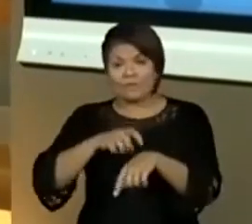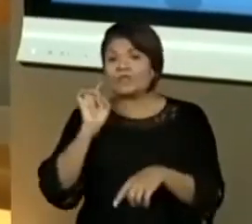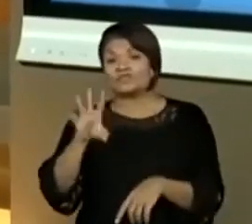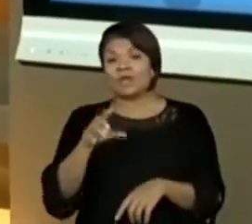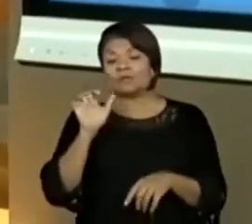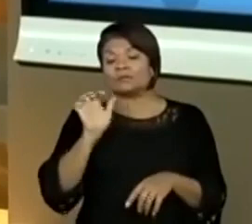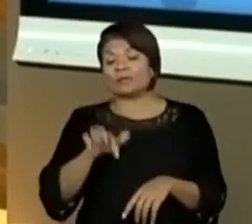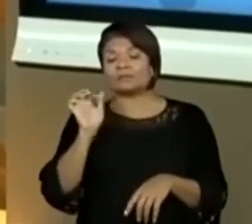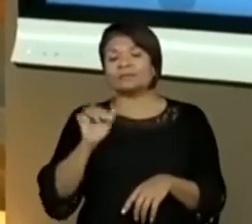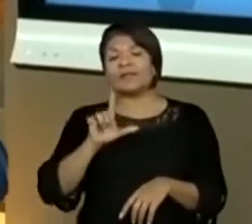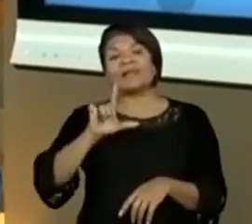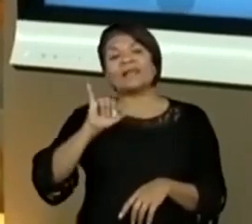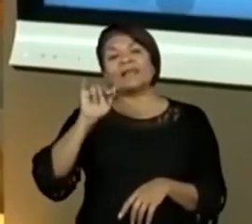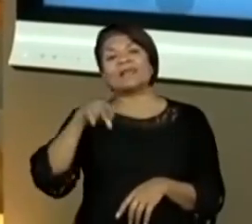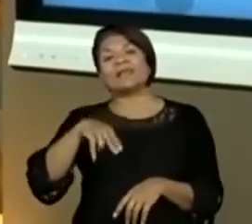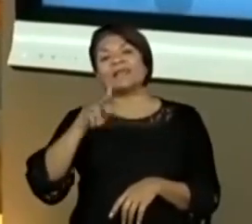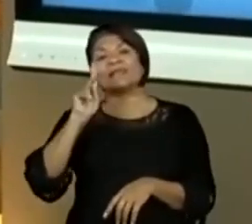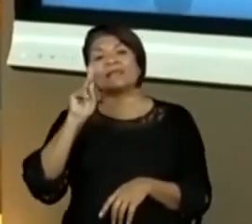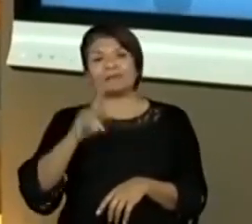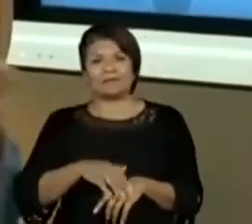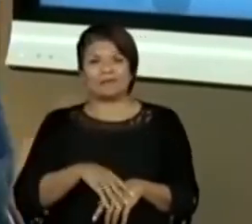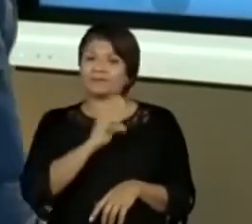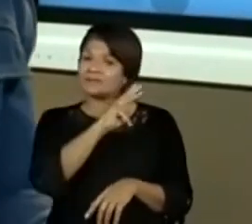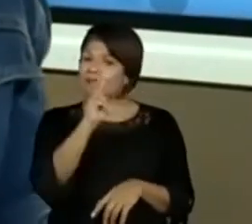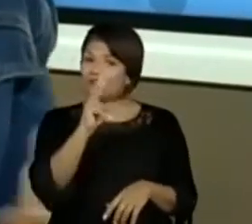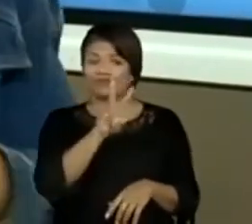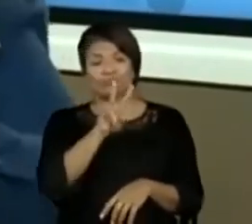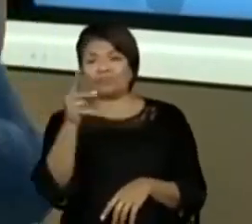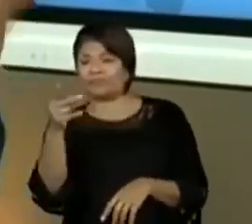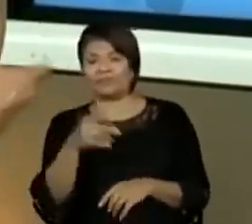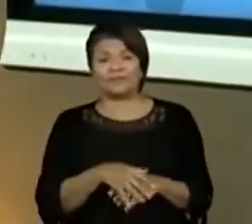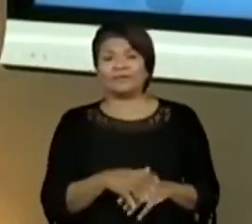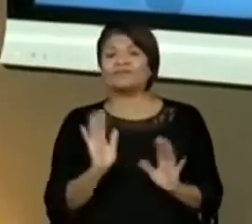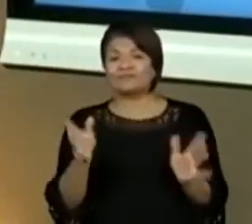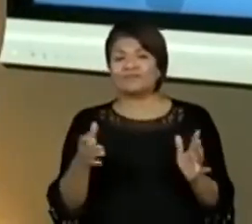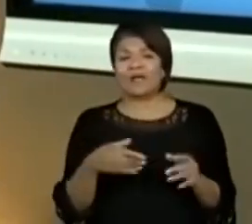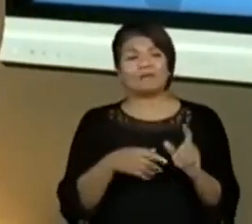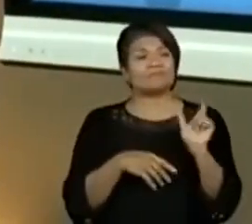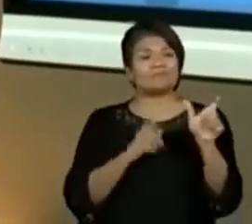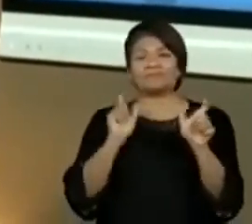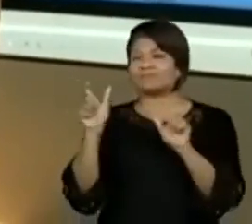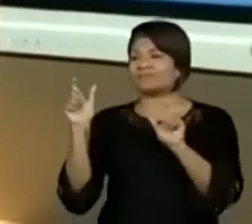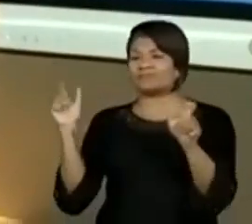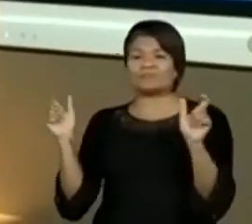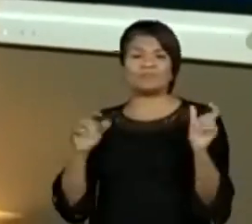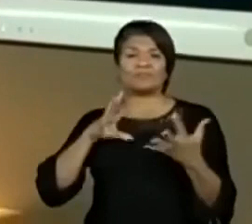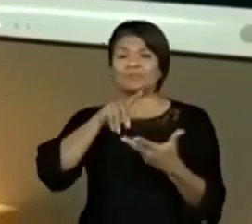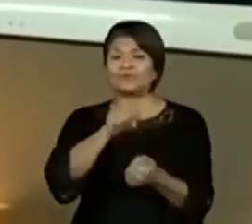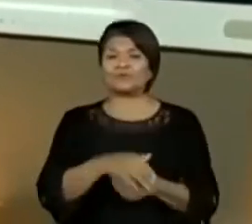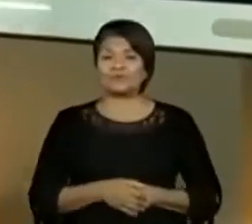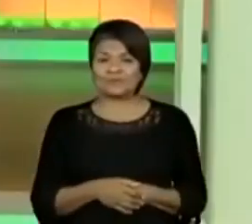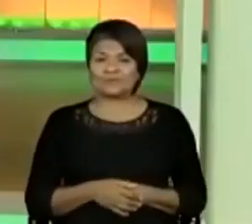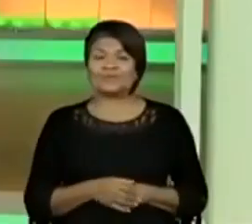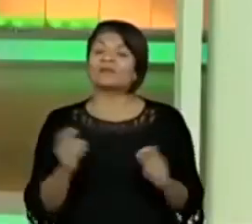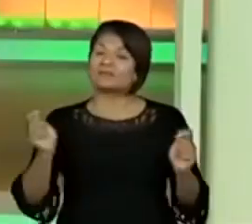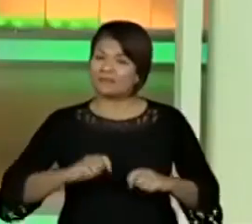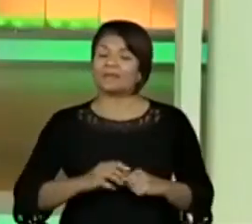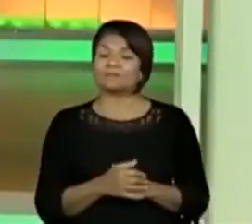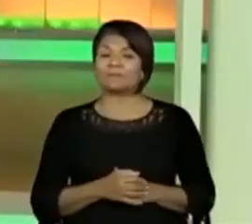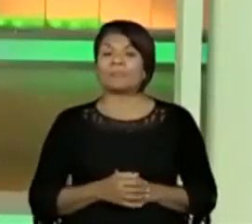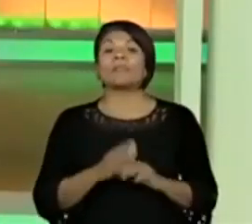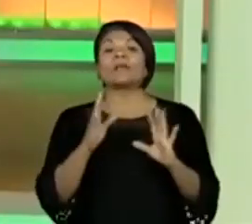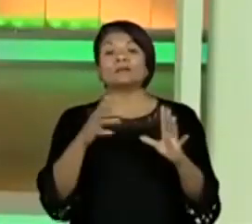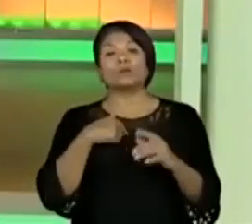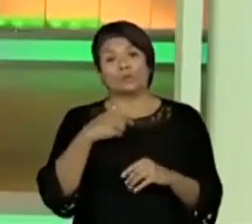um link, um acesso, um site para outro, e você pode estar conhecendo o mundo. Nesse caso, a gente estaria conhecendo mesmo